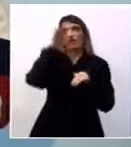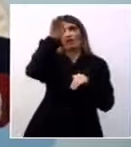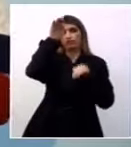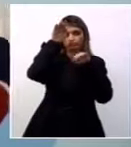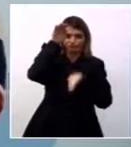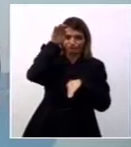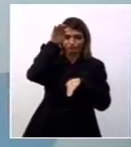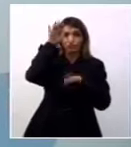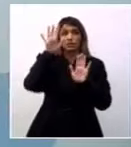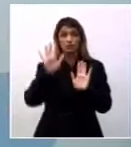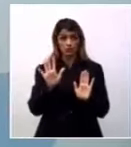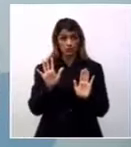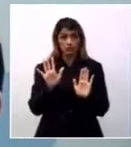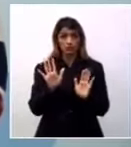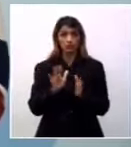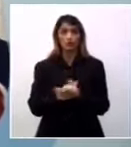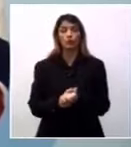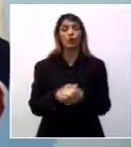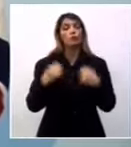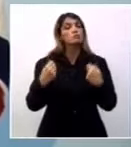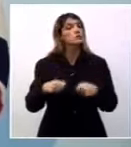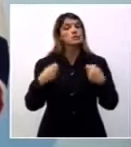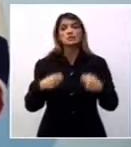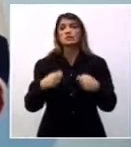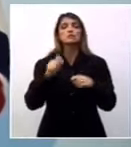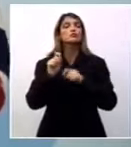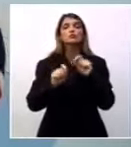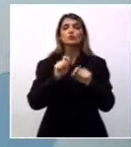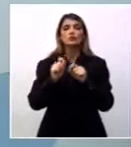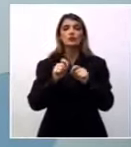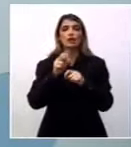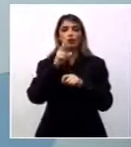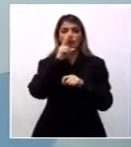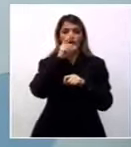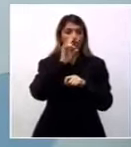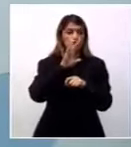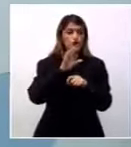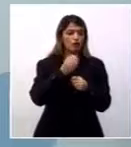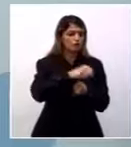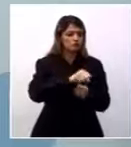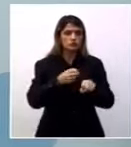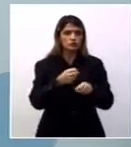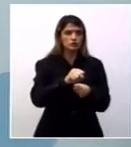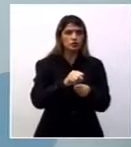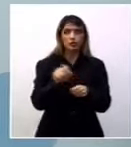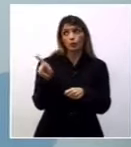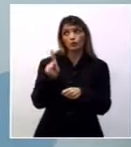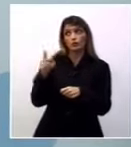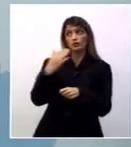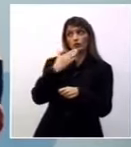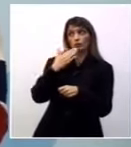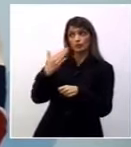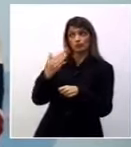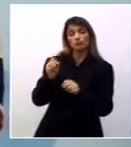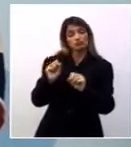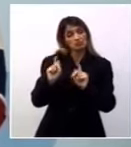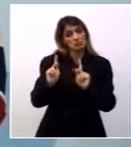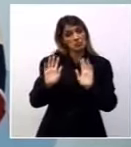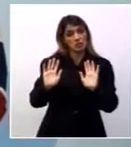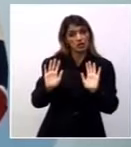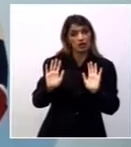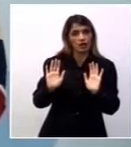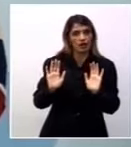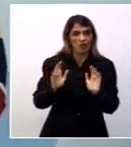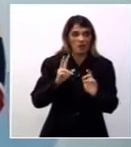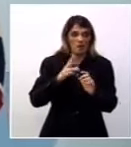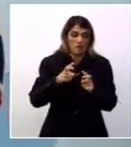baixinho. Então, nesse caso, você executa a força só para aquele movimento solicitado pelo seu professor, tá? Não aumente